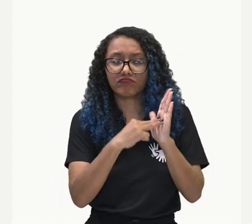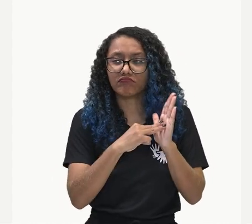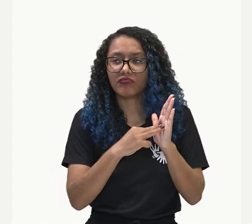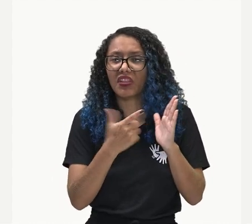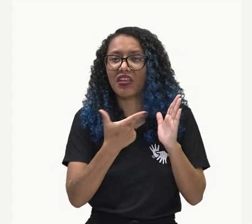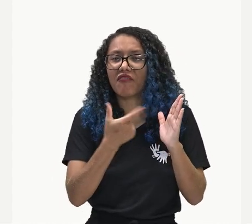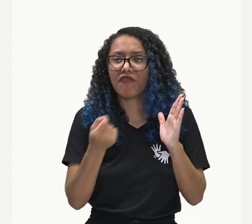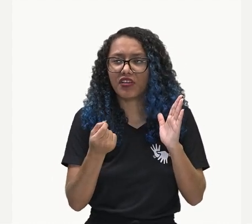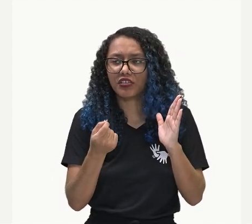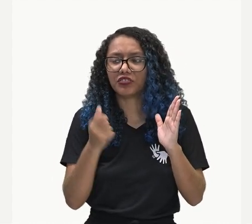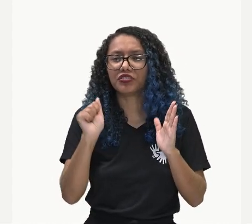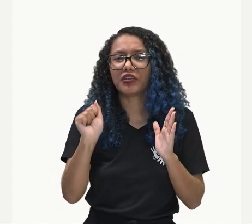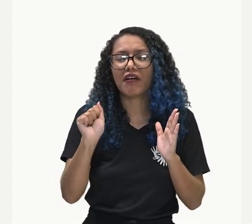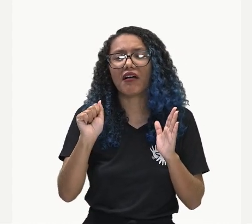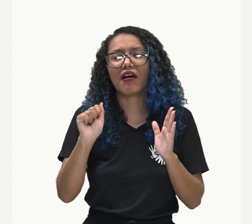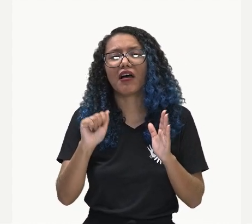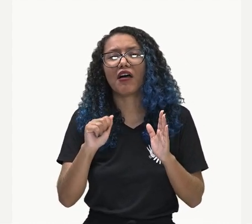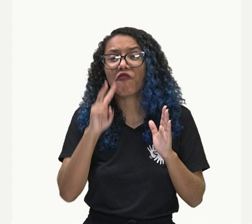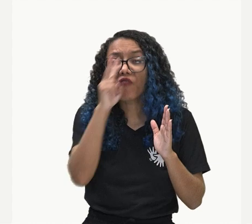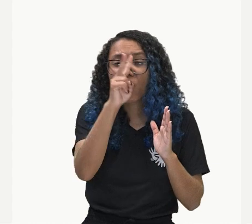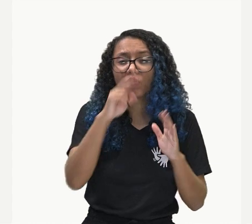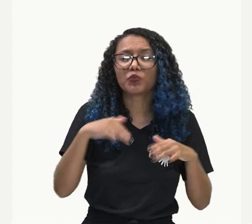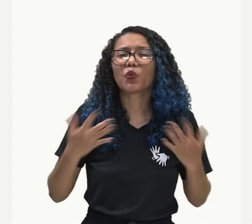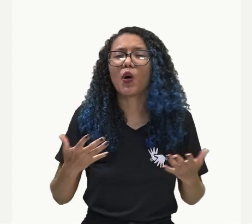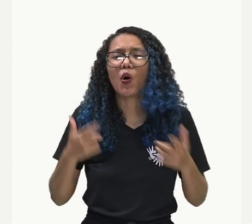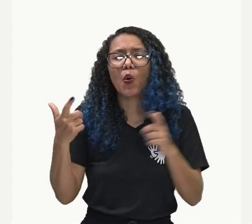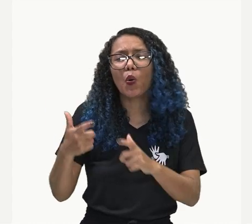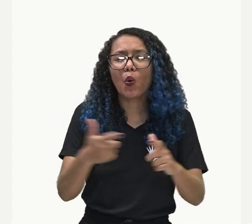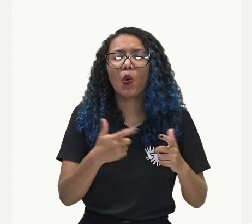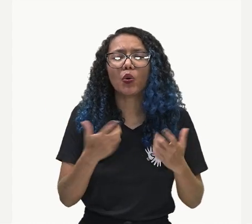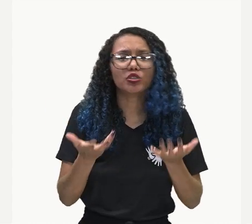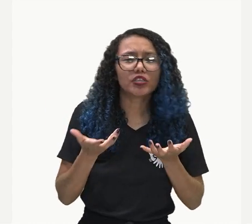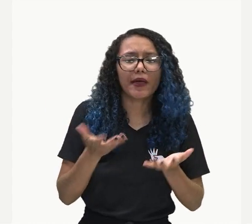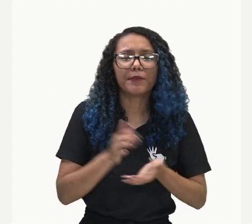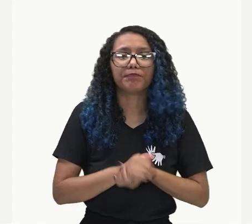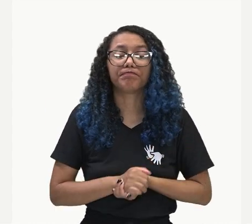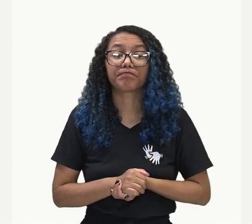elétrica mais forte, mais potente. E a gente vai dizer,